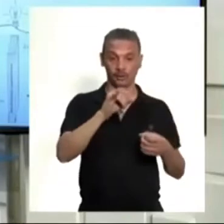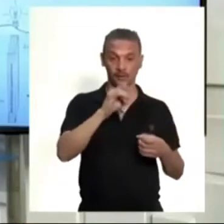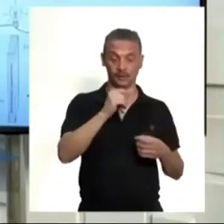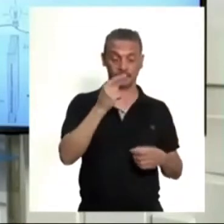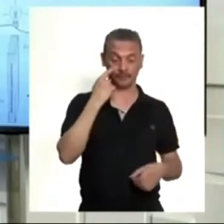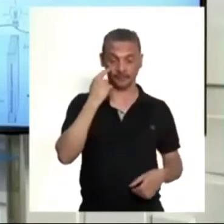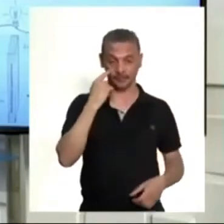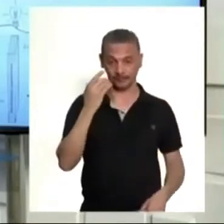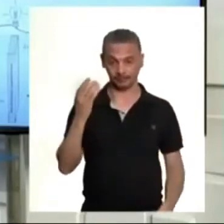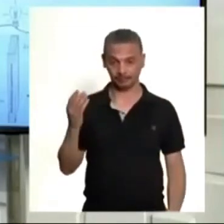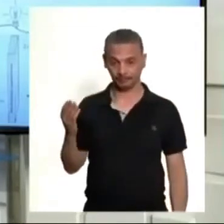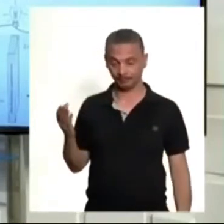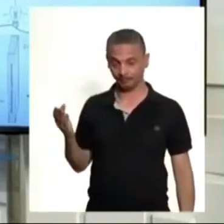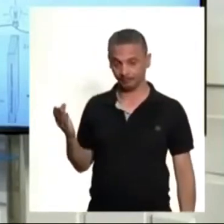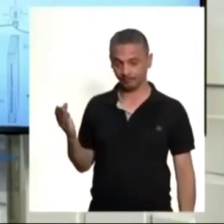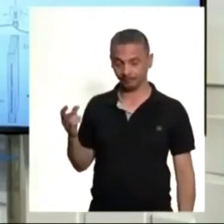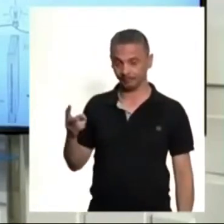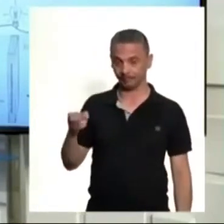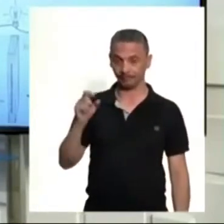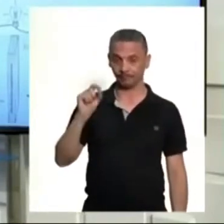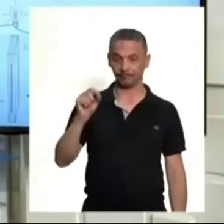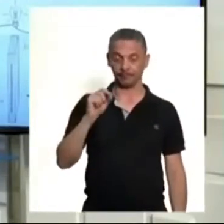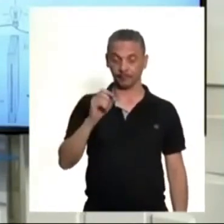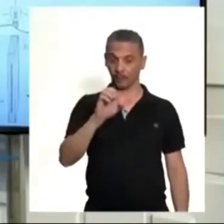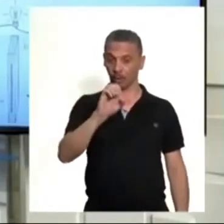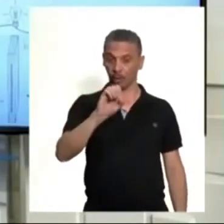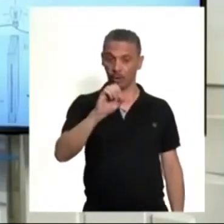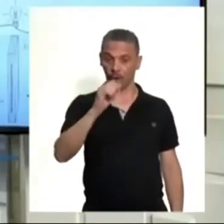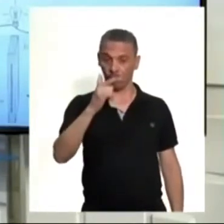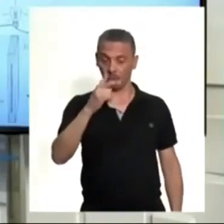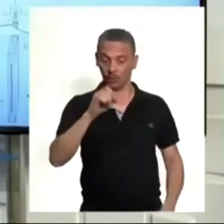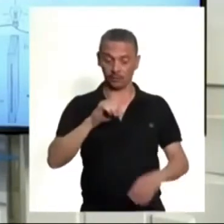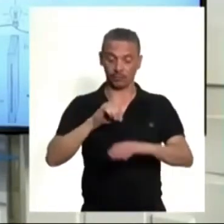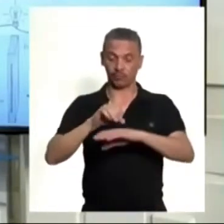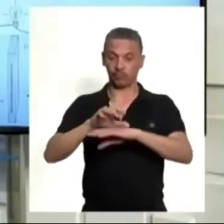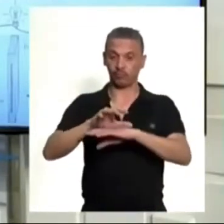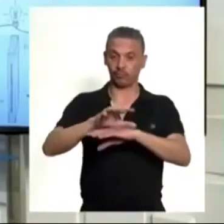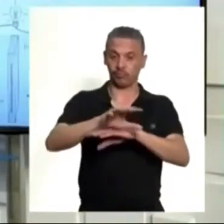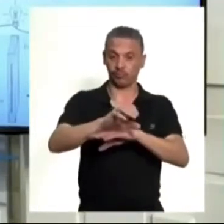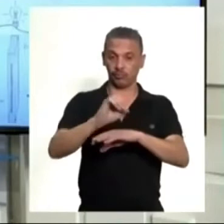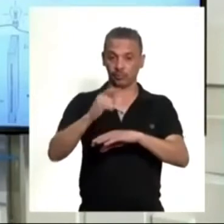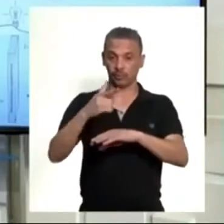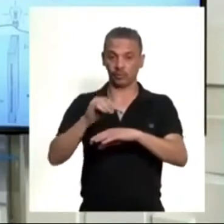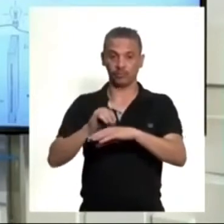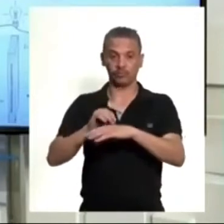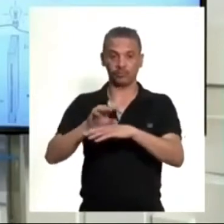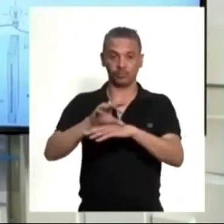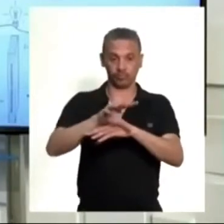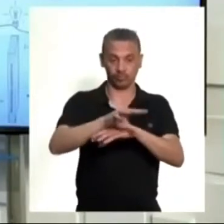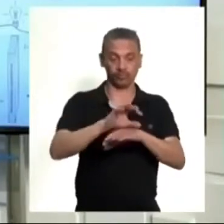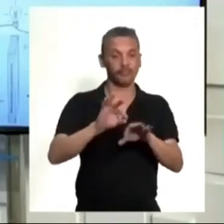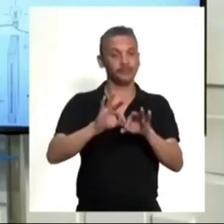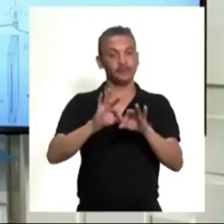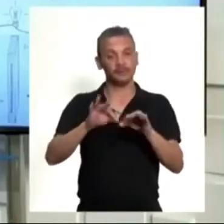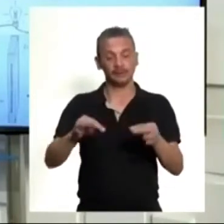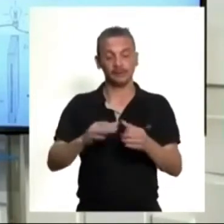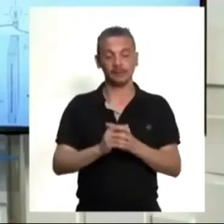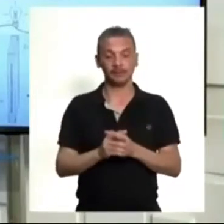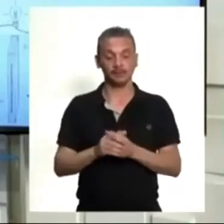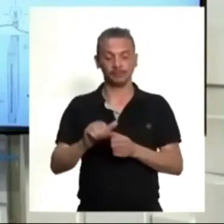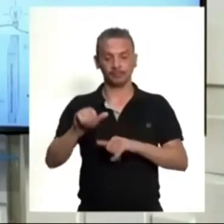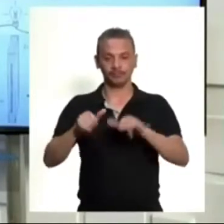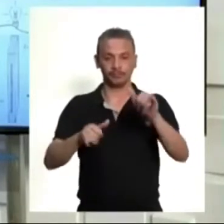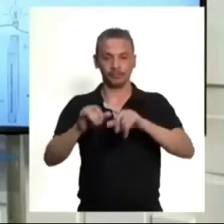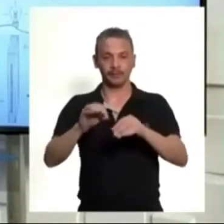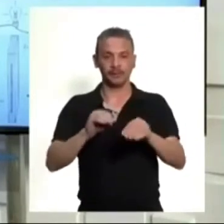esquerdo, vocês vão perceber um oxigênio entrando aqui, nesse eletrodo poroso, tá vendo? Gente, substâncias simples, grava isso, sempre